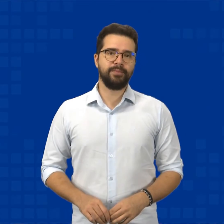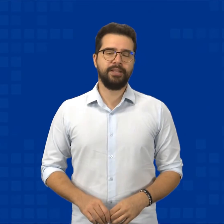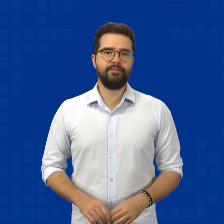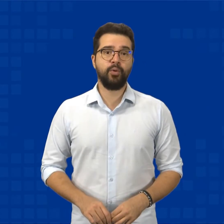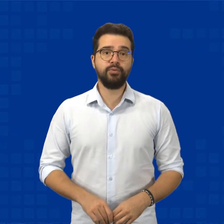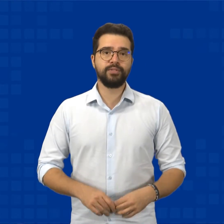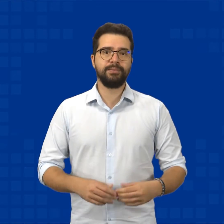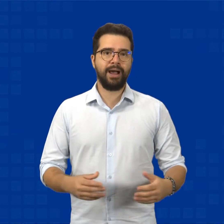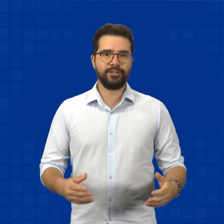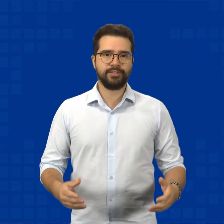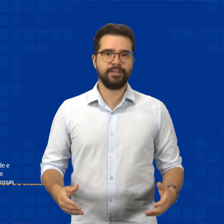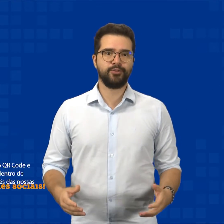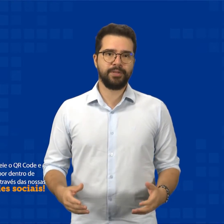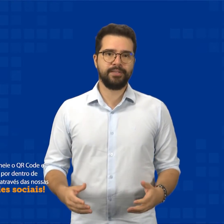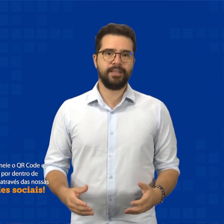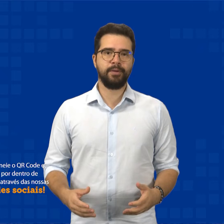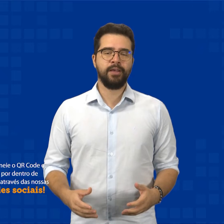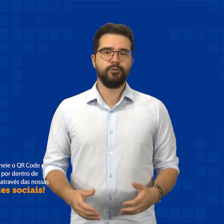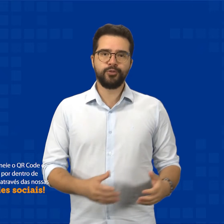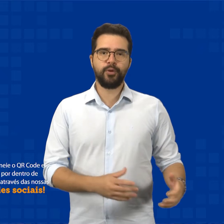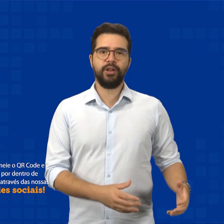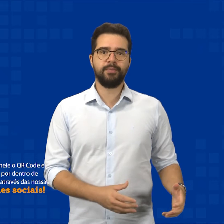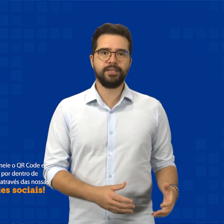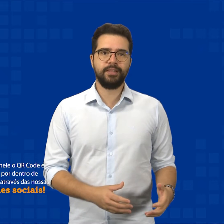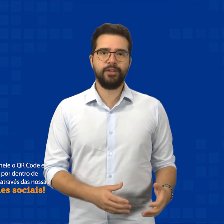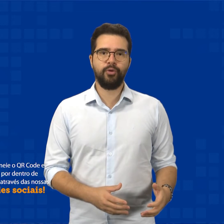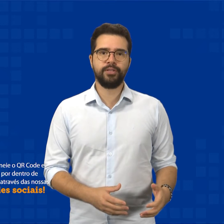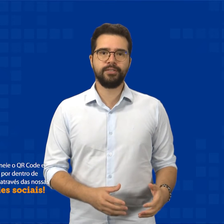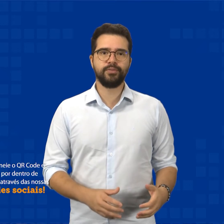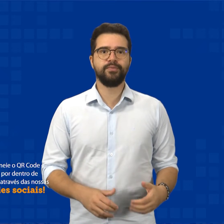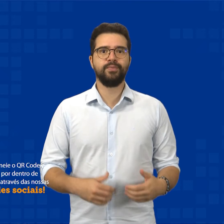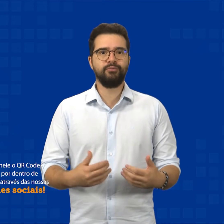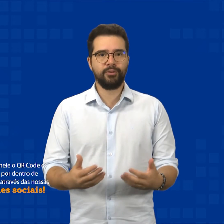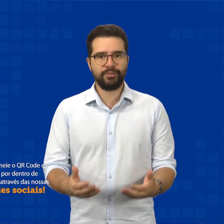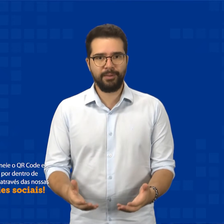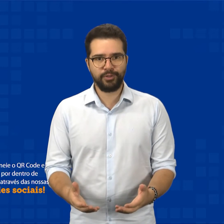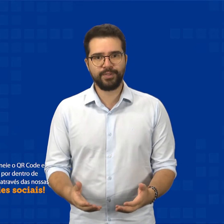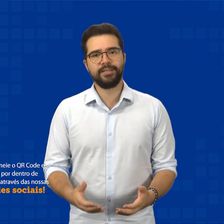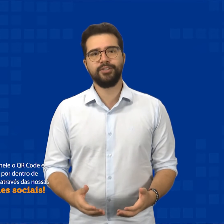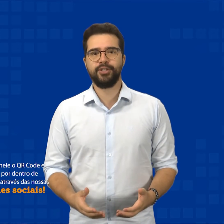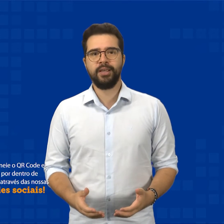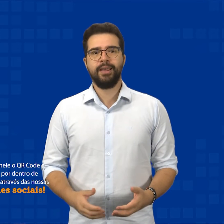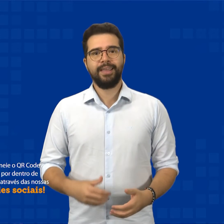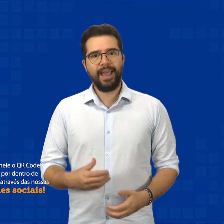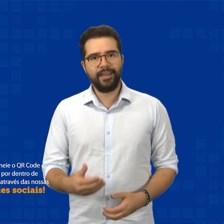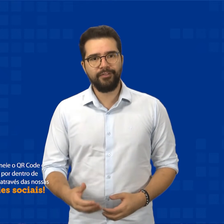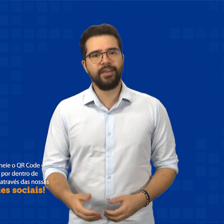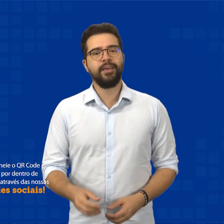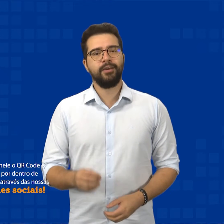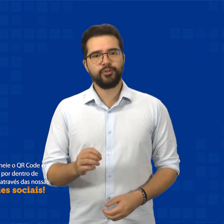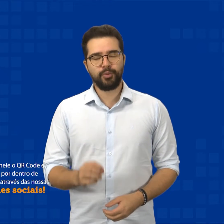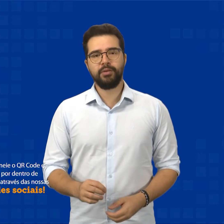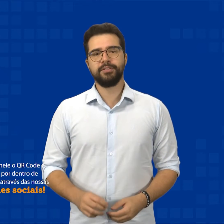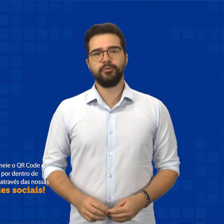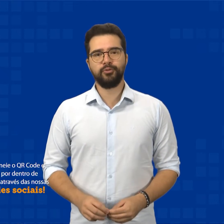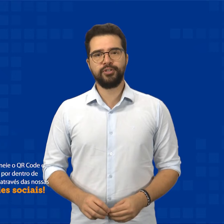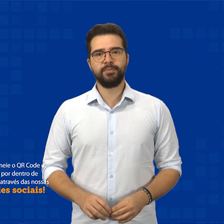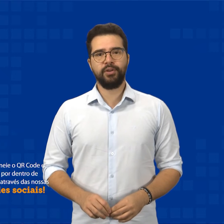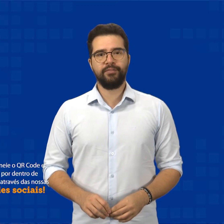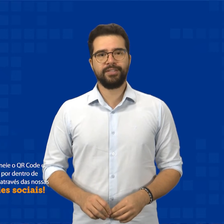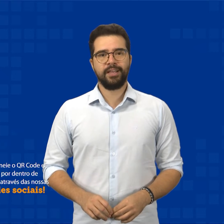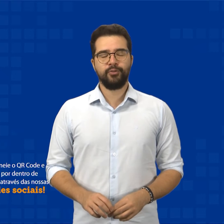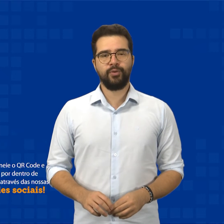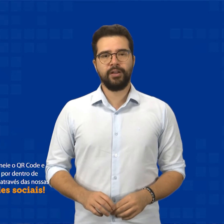a gente também teve outros debates, né, sobre esse tema nos programas anteriores. Então, se não deu tempo de você assistir, quer rever, os programas são